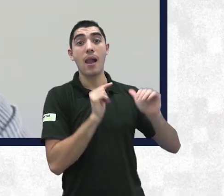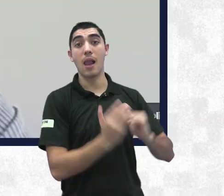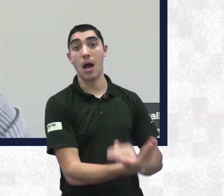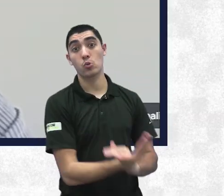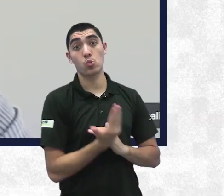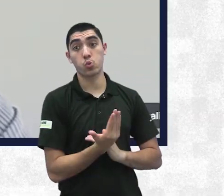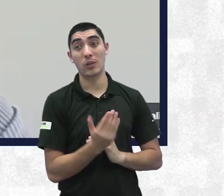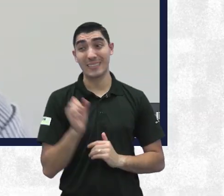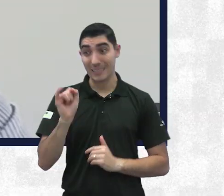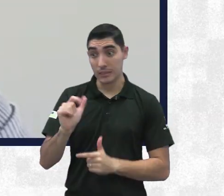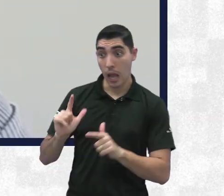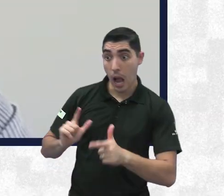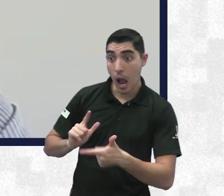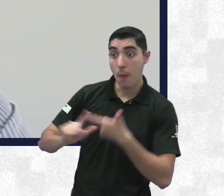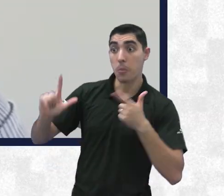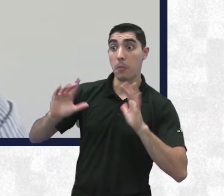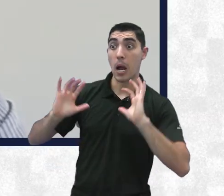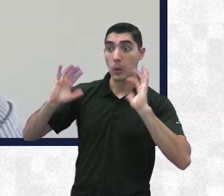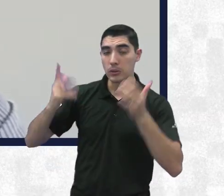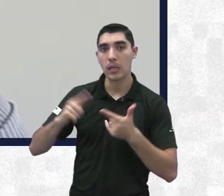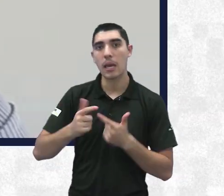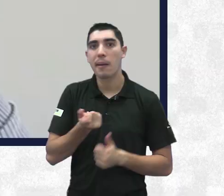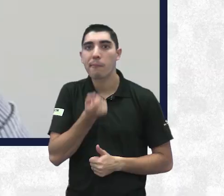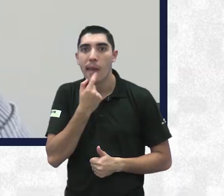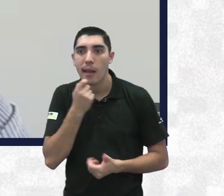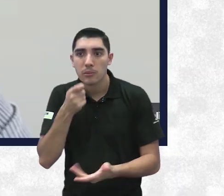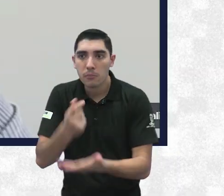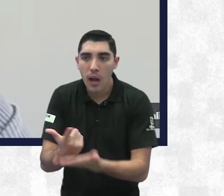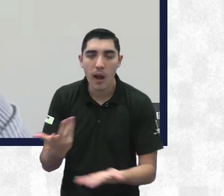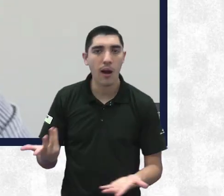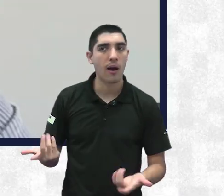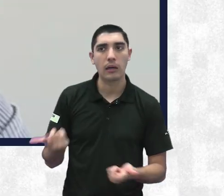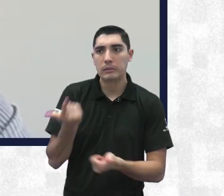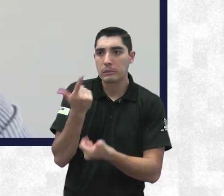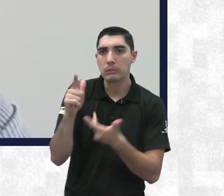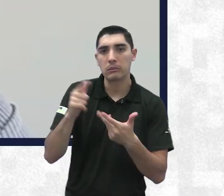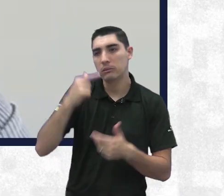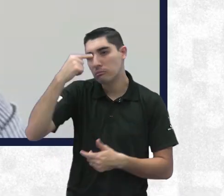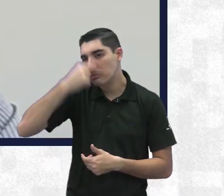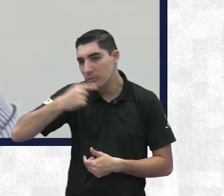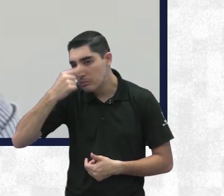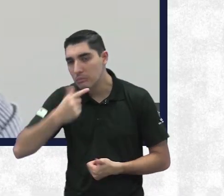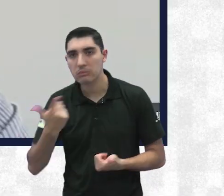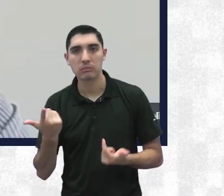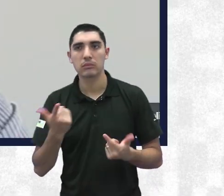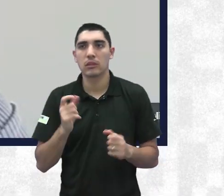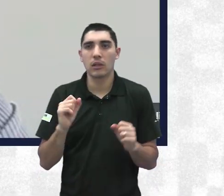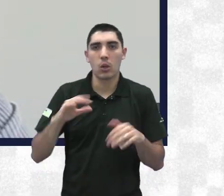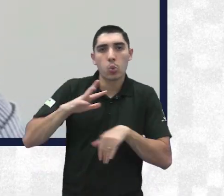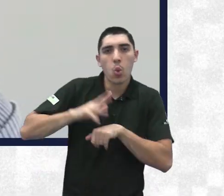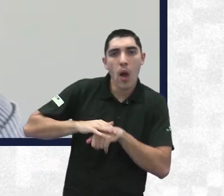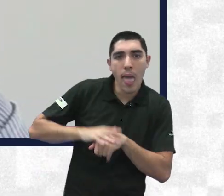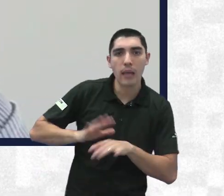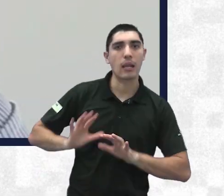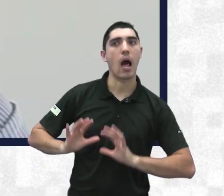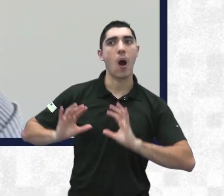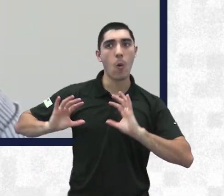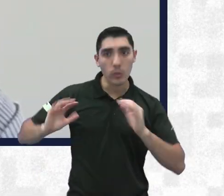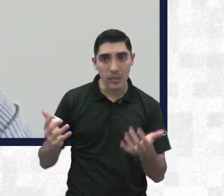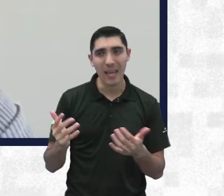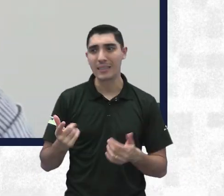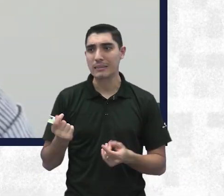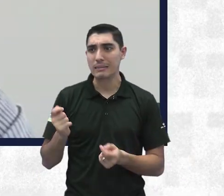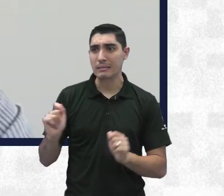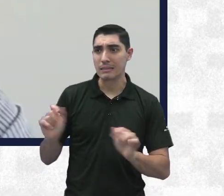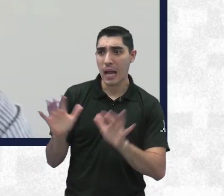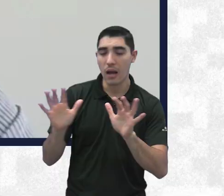pode fazer face a gastos com medicamentos inesperados, numa gripe, num resfriado.